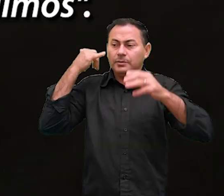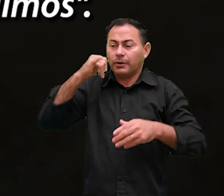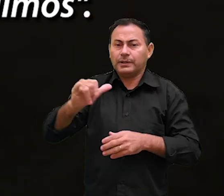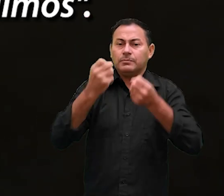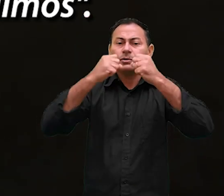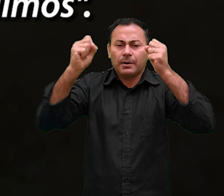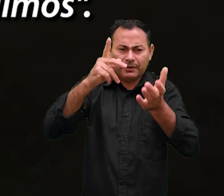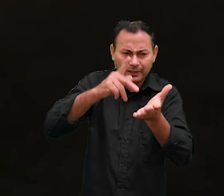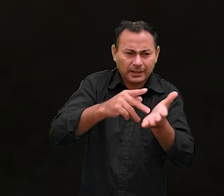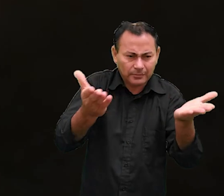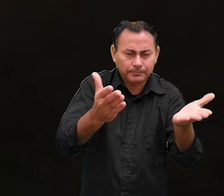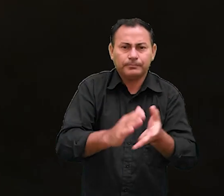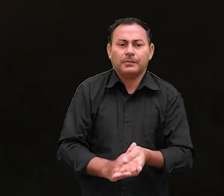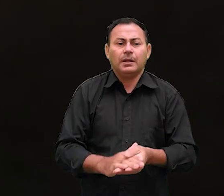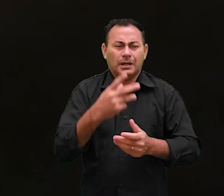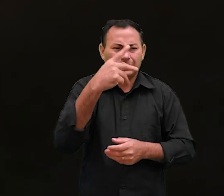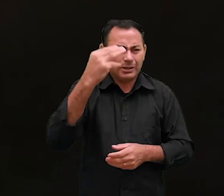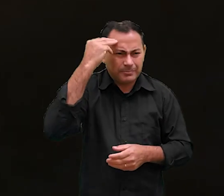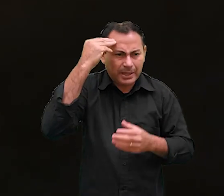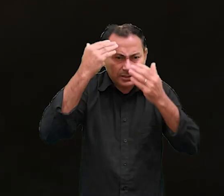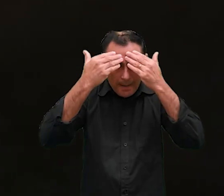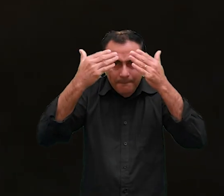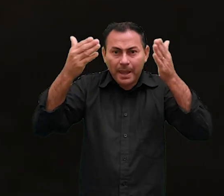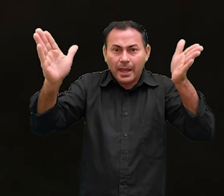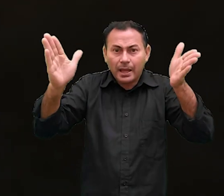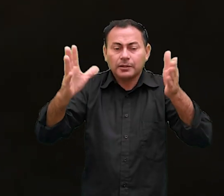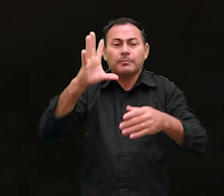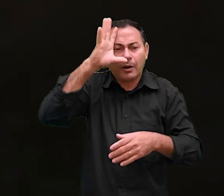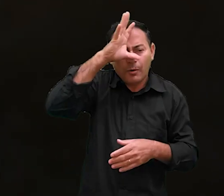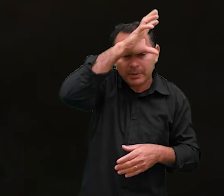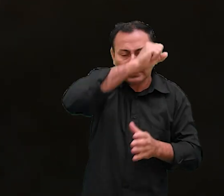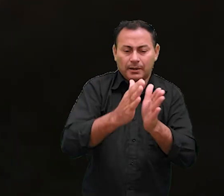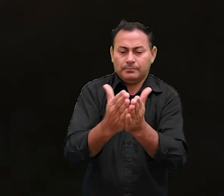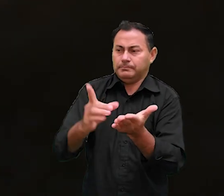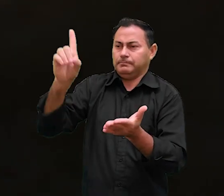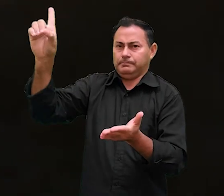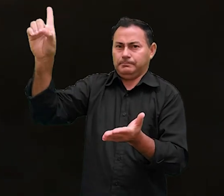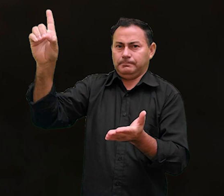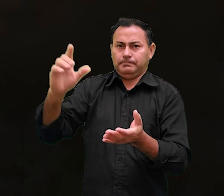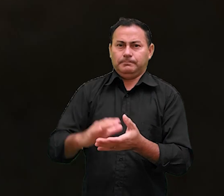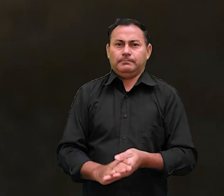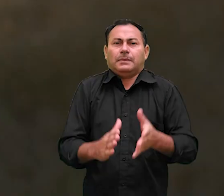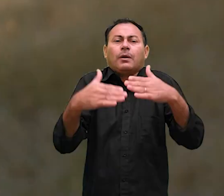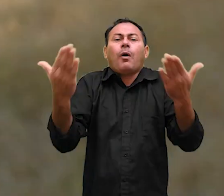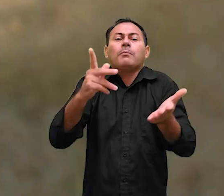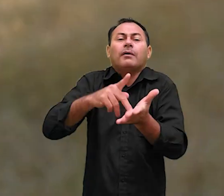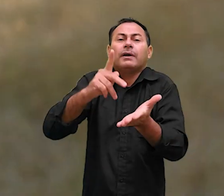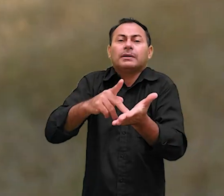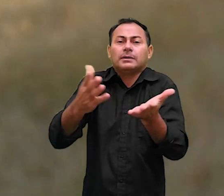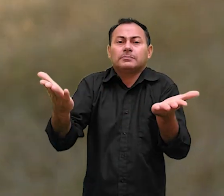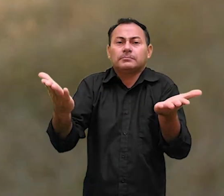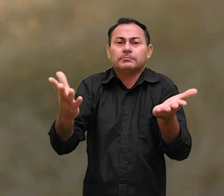nos Salmos é verdadeiro? Então suas mentes foram abertas para compreender as Escrituras. Qual era a